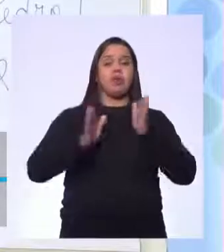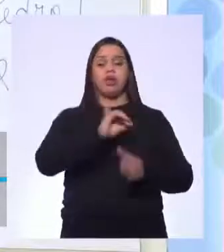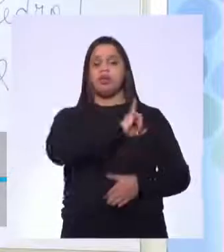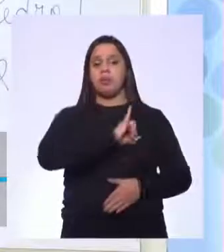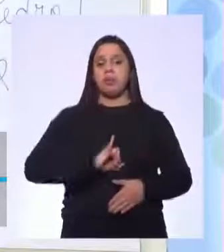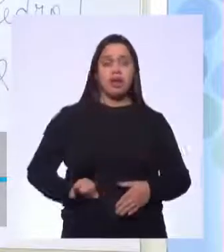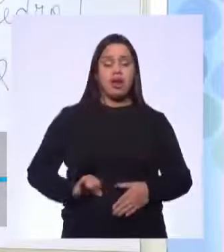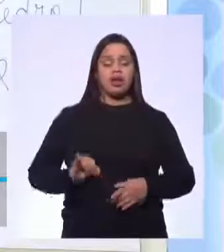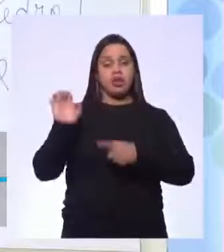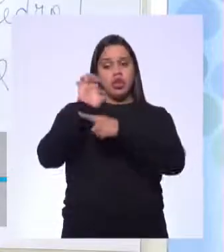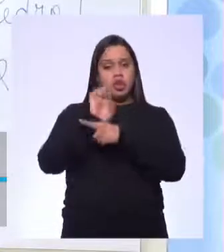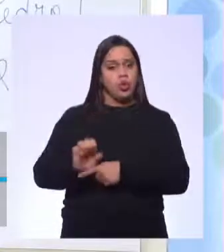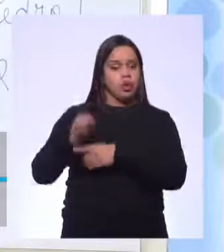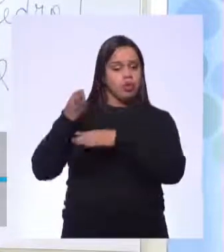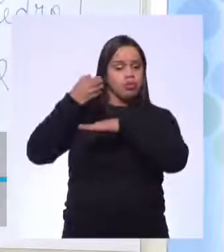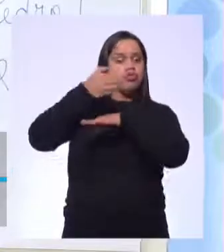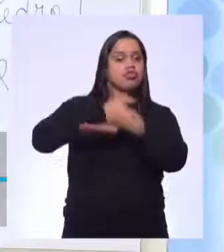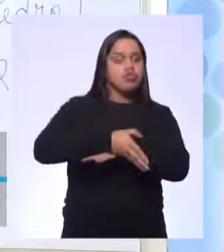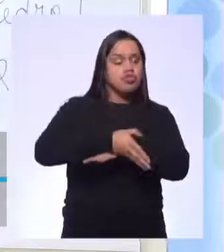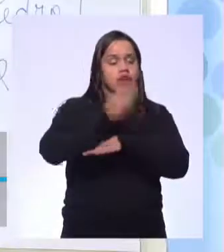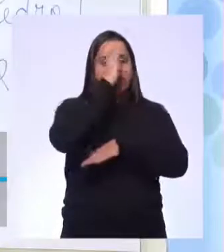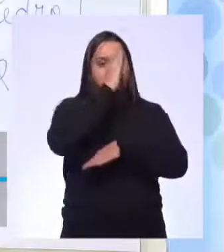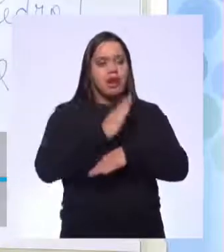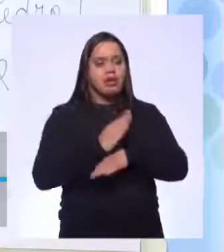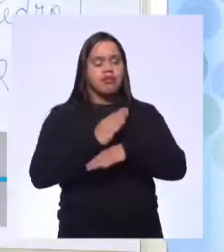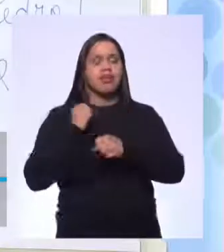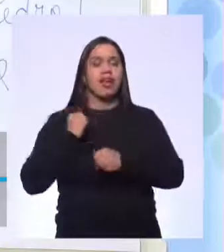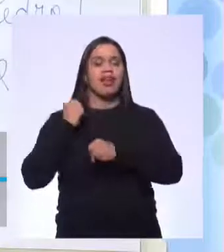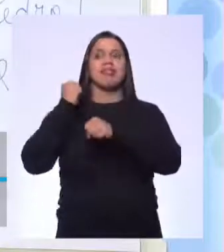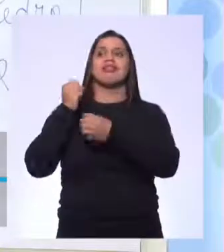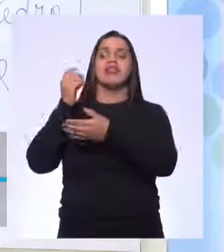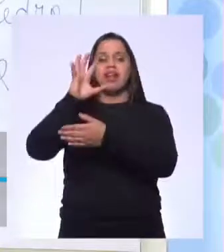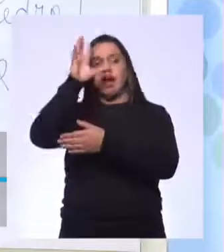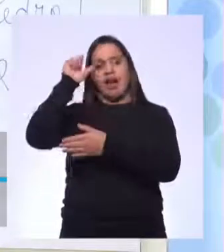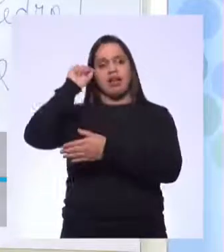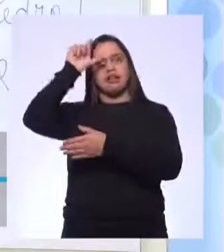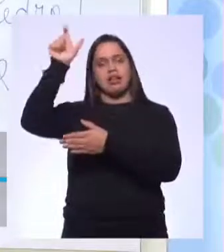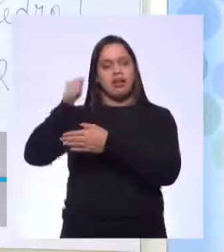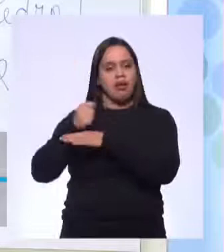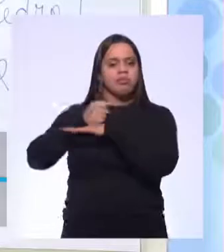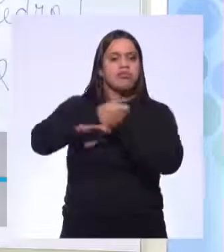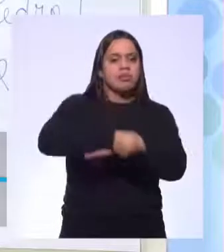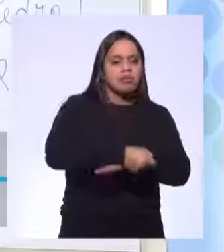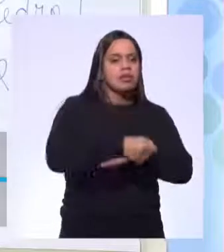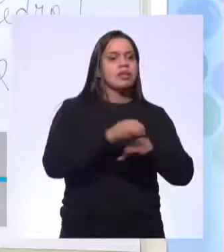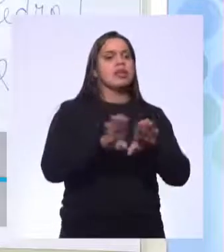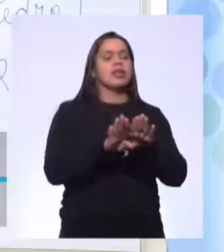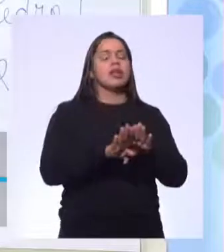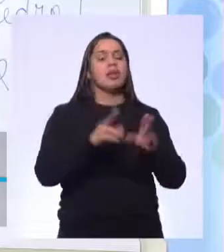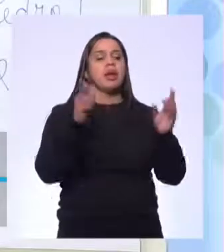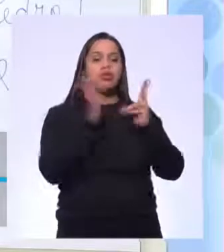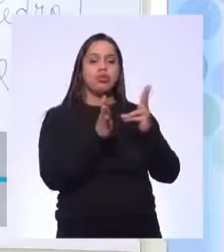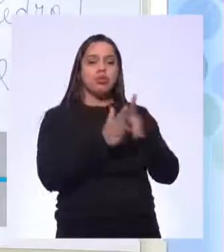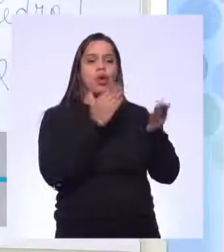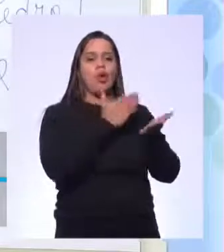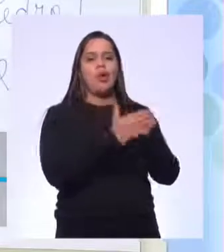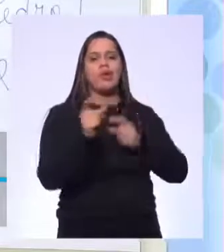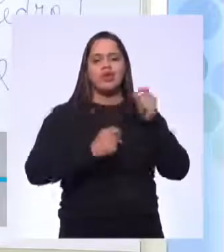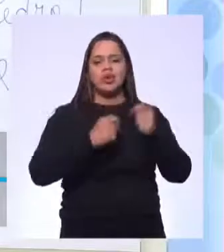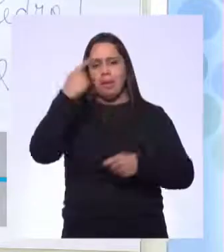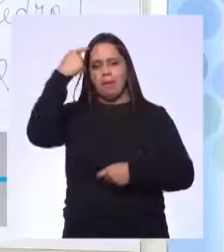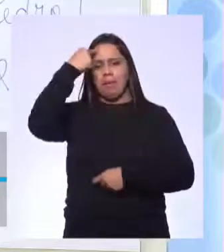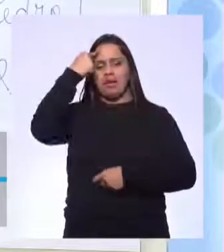o europeu ele chega no Brasil e quando ele traz escravos negros, quando ele escraviza os índios, é ali que começa o